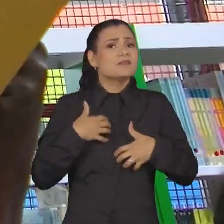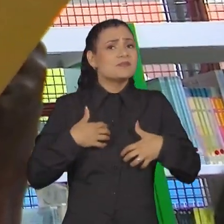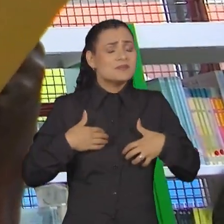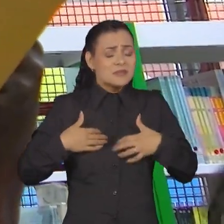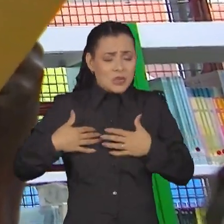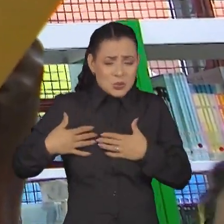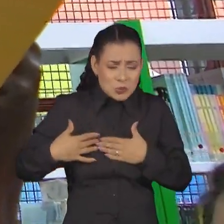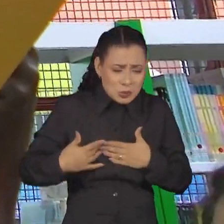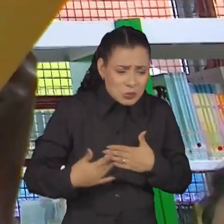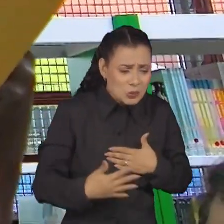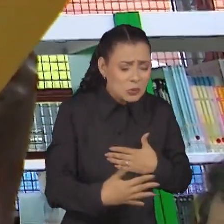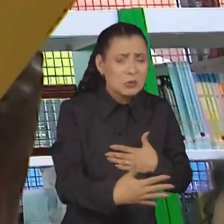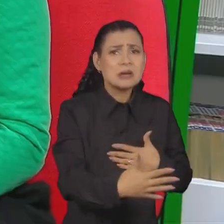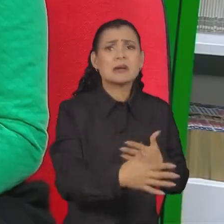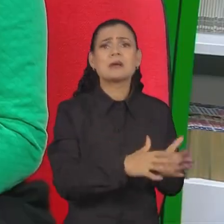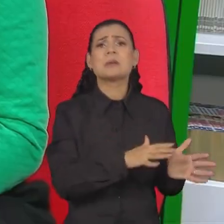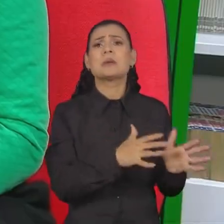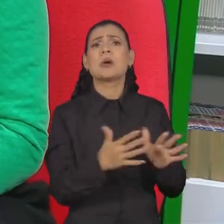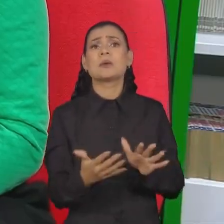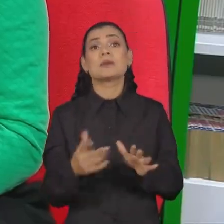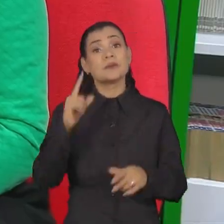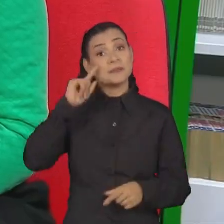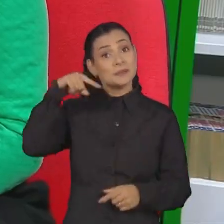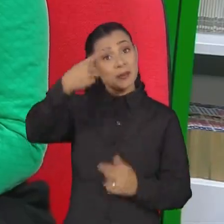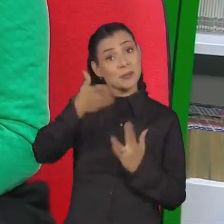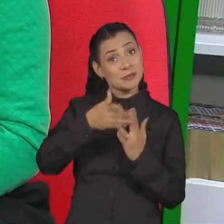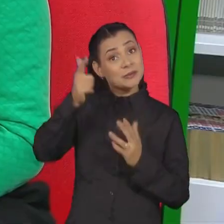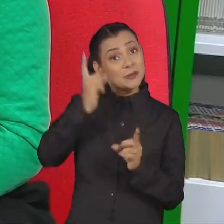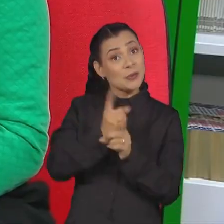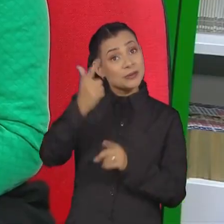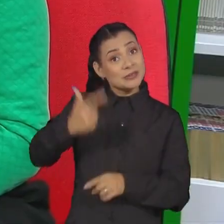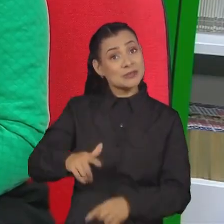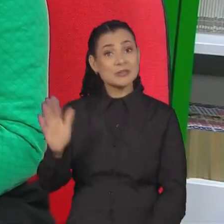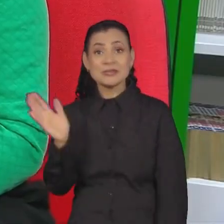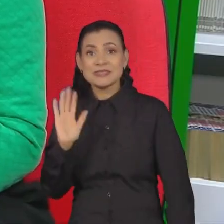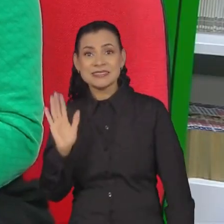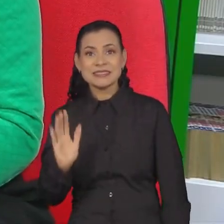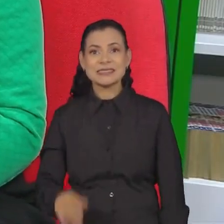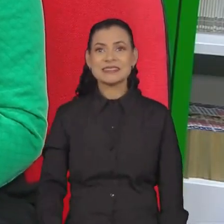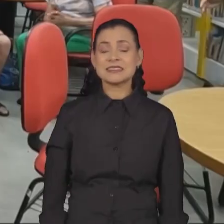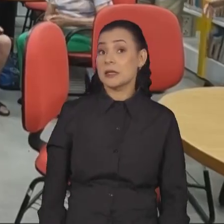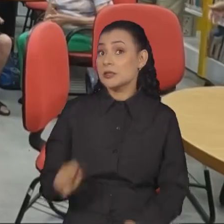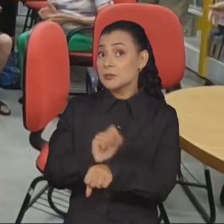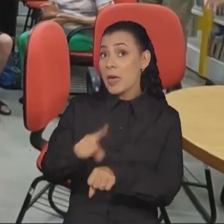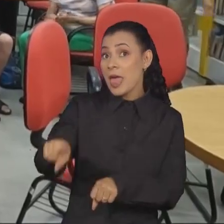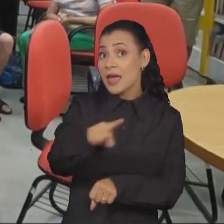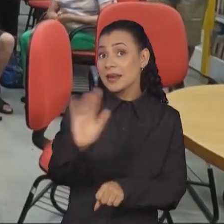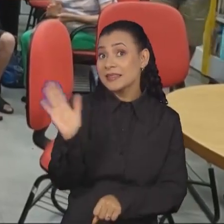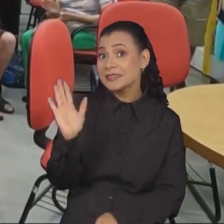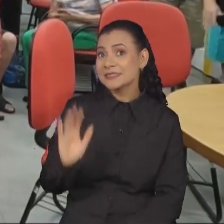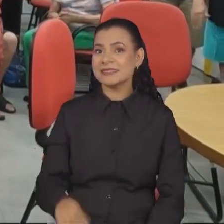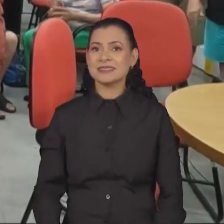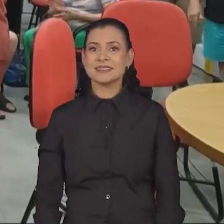final do Canindé. É no próximo bloco que nós vamos estar. Não sai daí, até já.